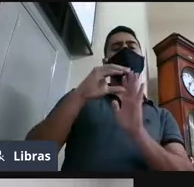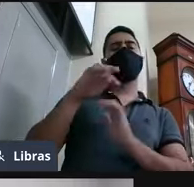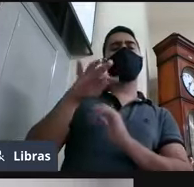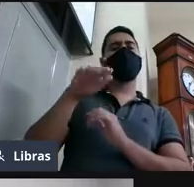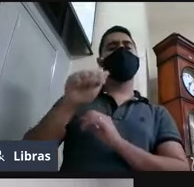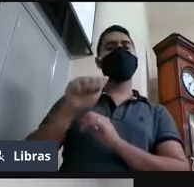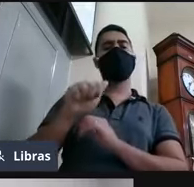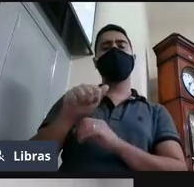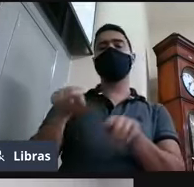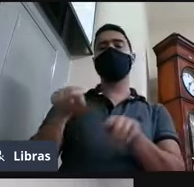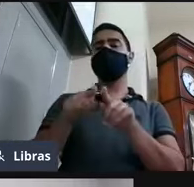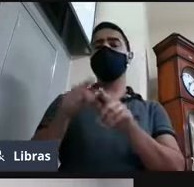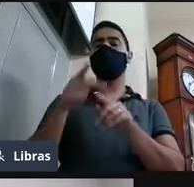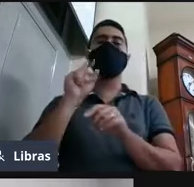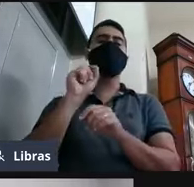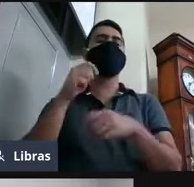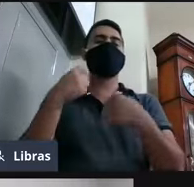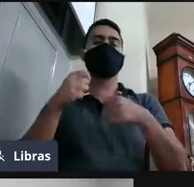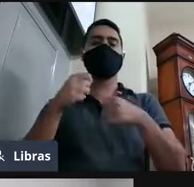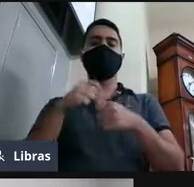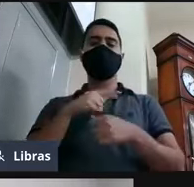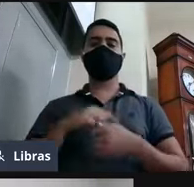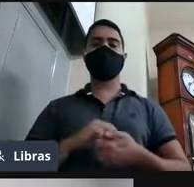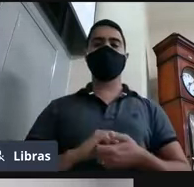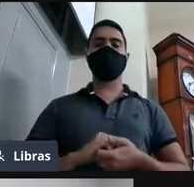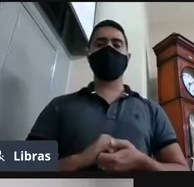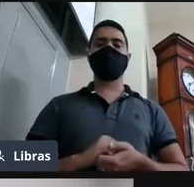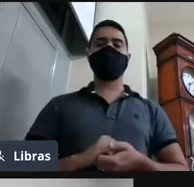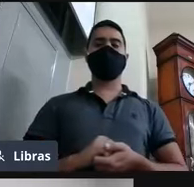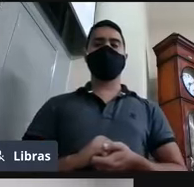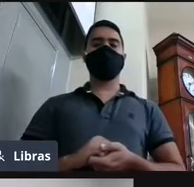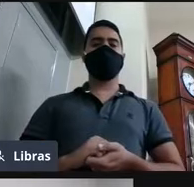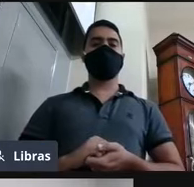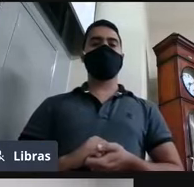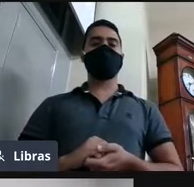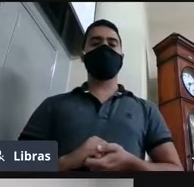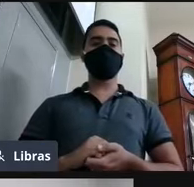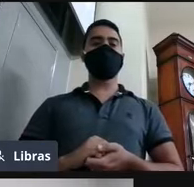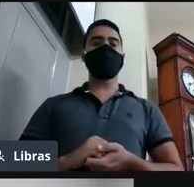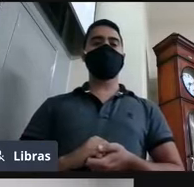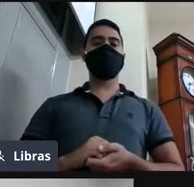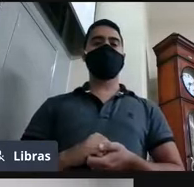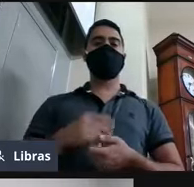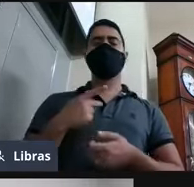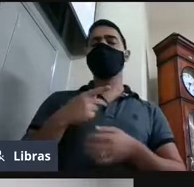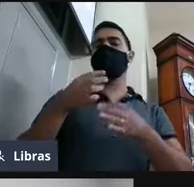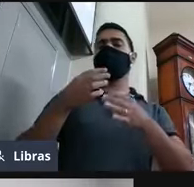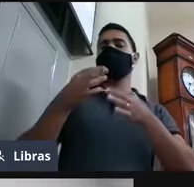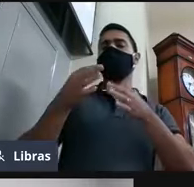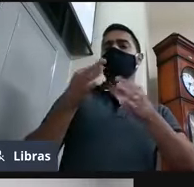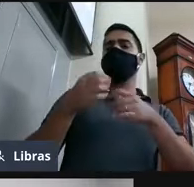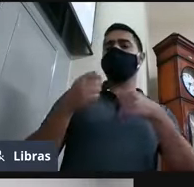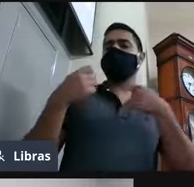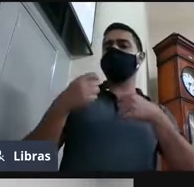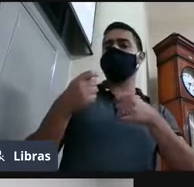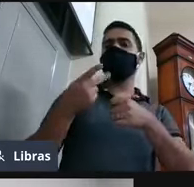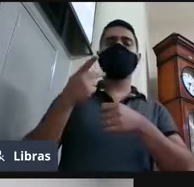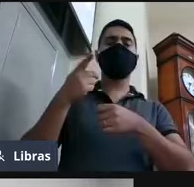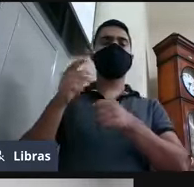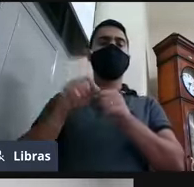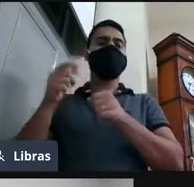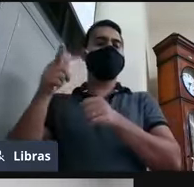e sugerir as medidas convenientes para apreciação da Câmara, considerando o parecer prévio, deve repetir a